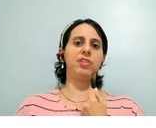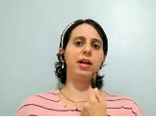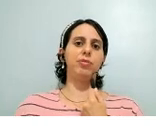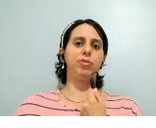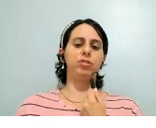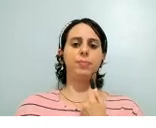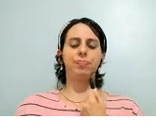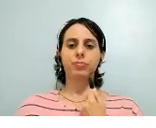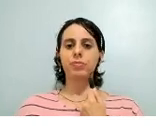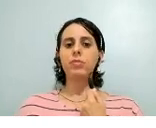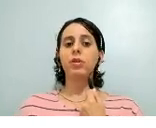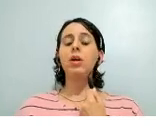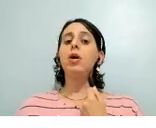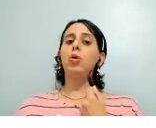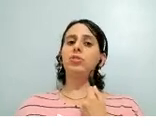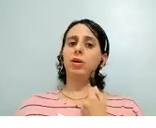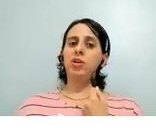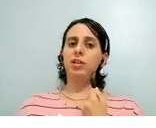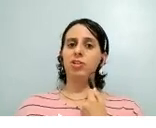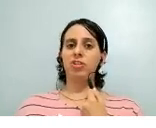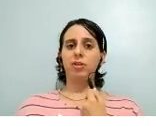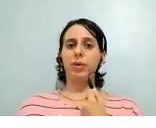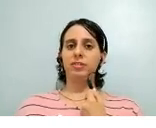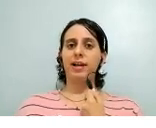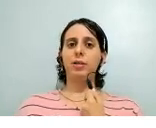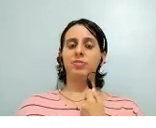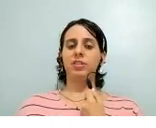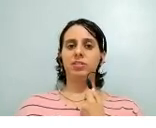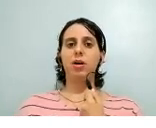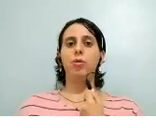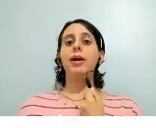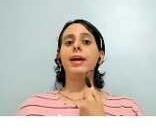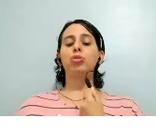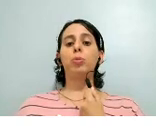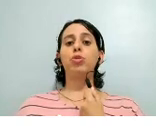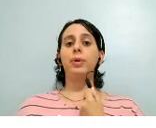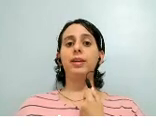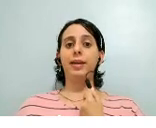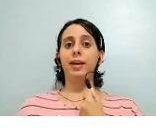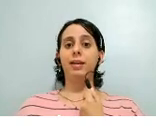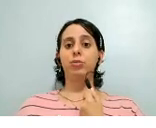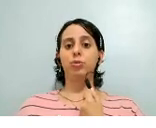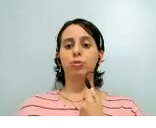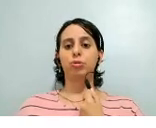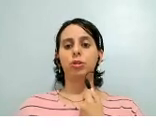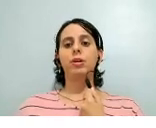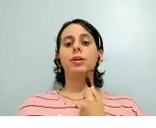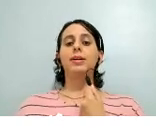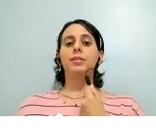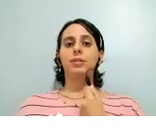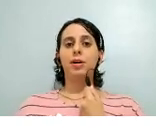máscara para falar com você. Outra coisa que a gente tem que pensar na prevenção é sobre os